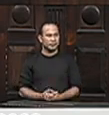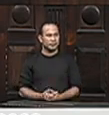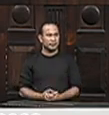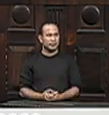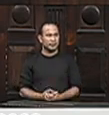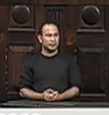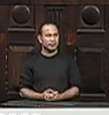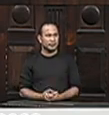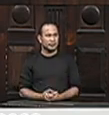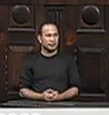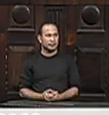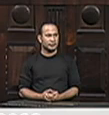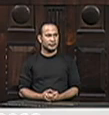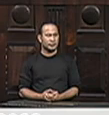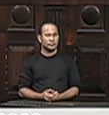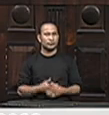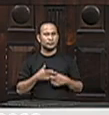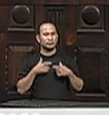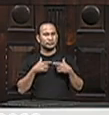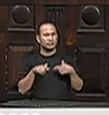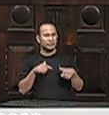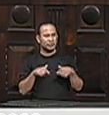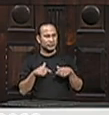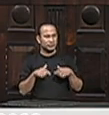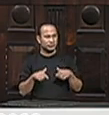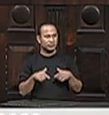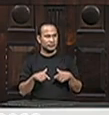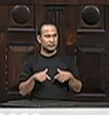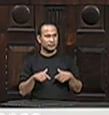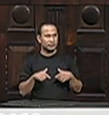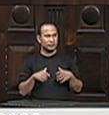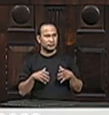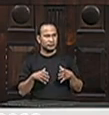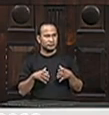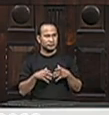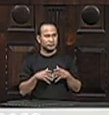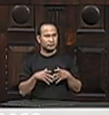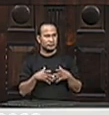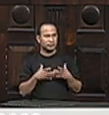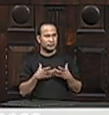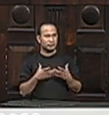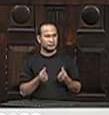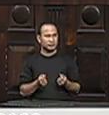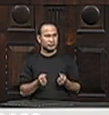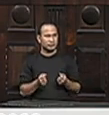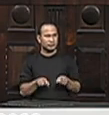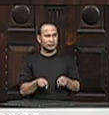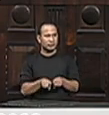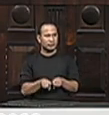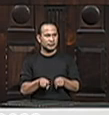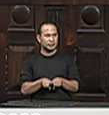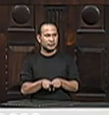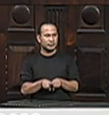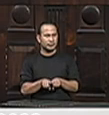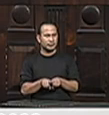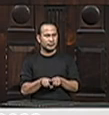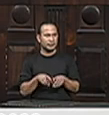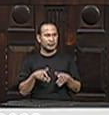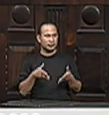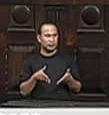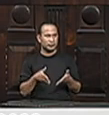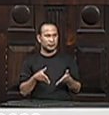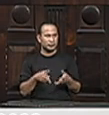importância que tem exatamente o Conselho Estadual do Trabalho, porque